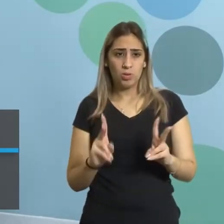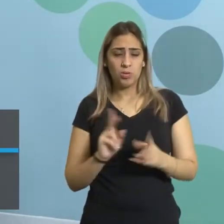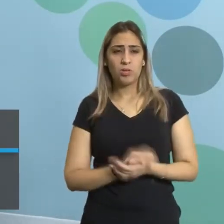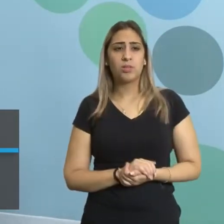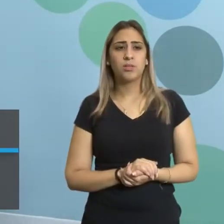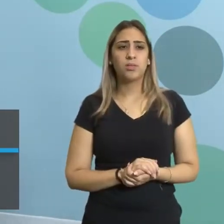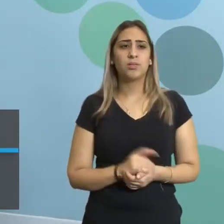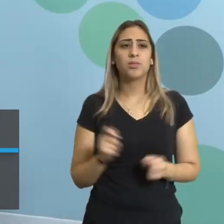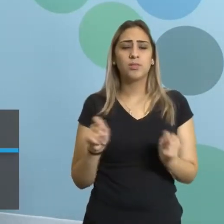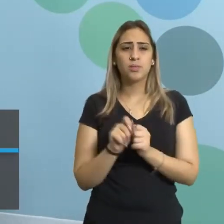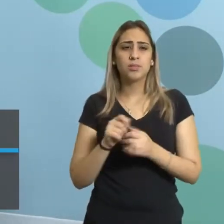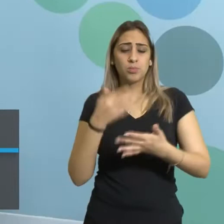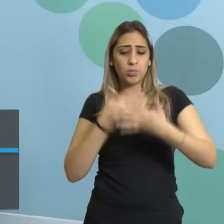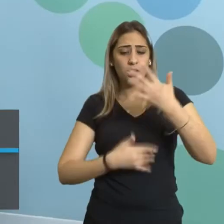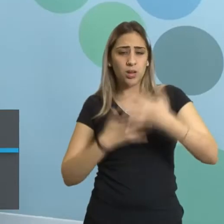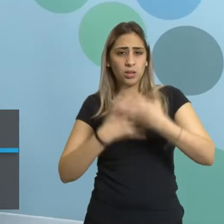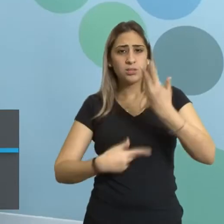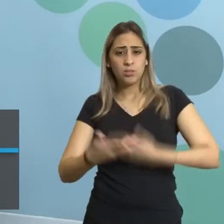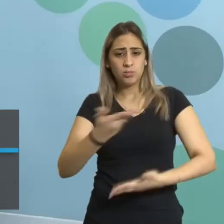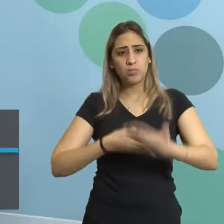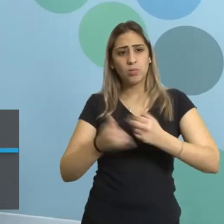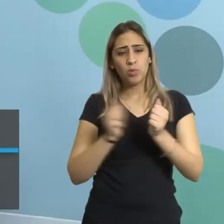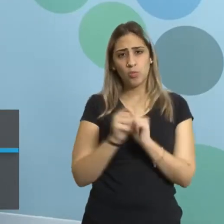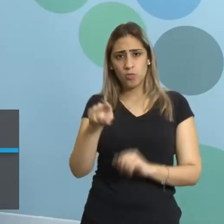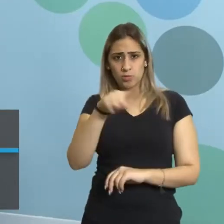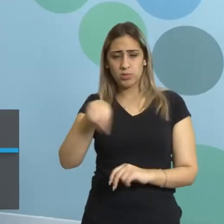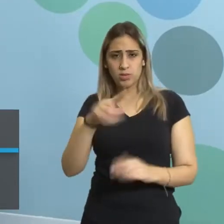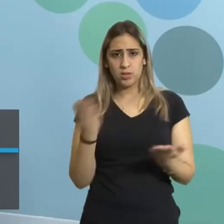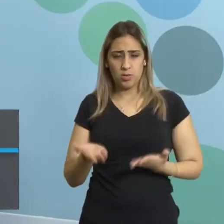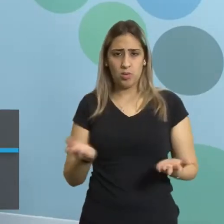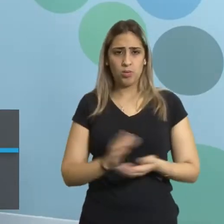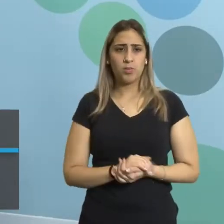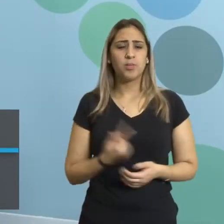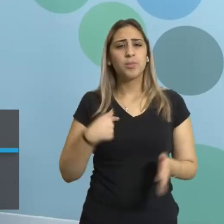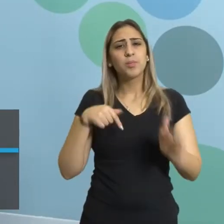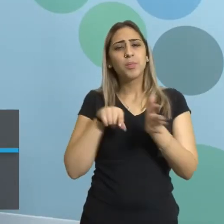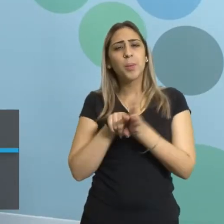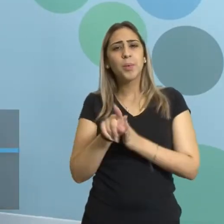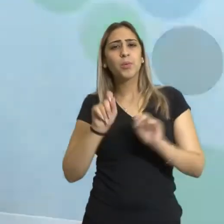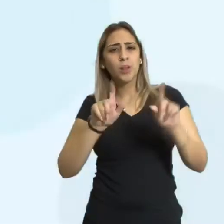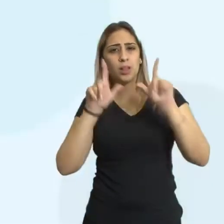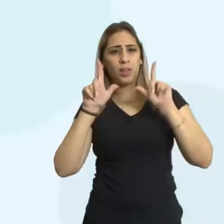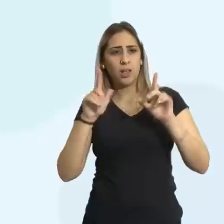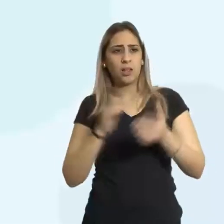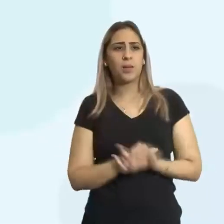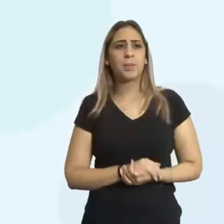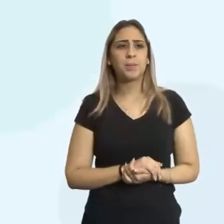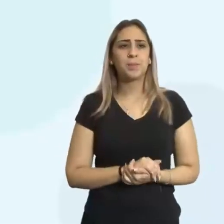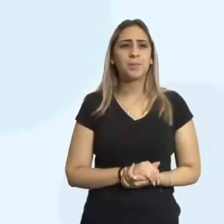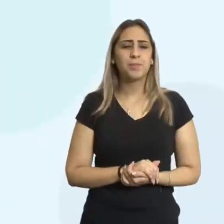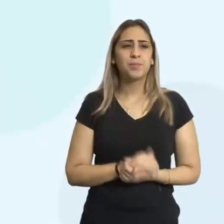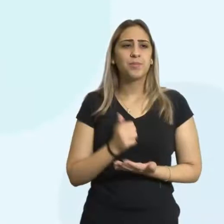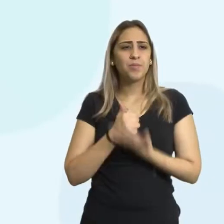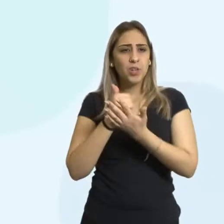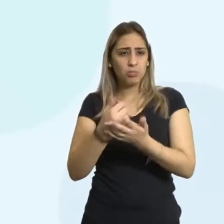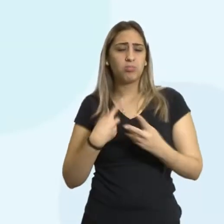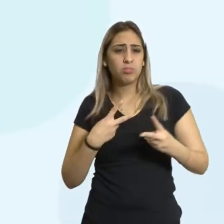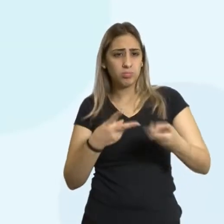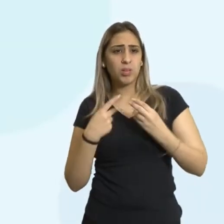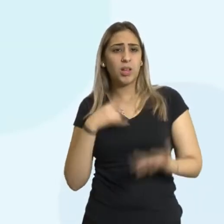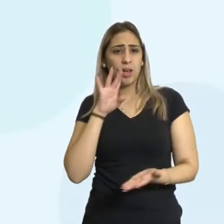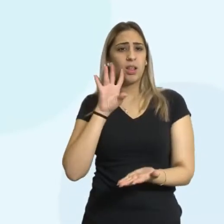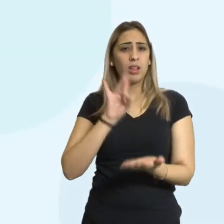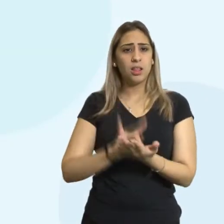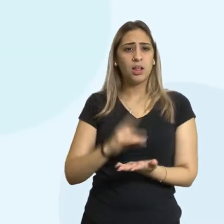então fazer uma trazer uma interação aqui para vocês ok é uma perguntinha aí na tela levando em